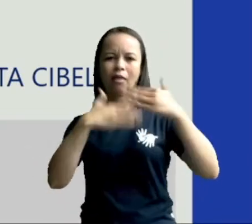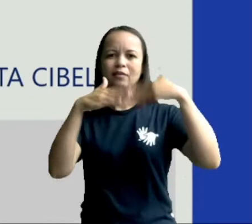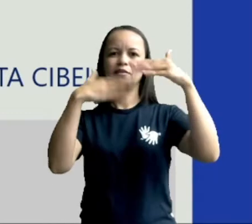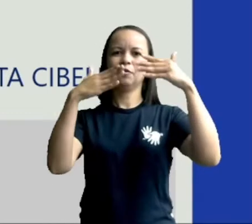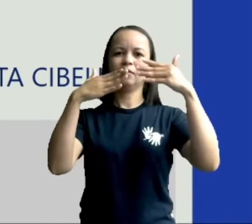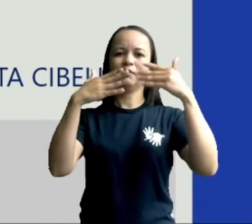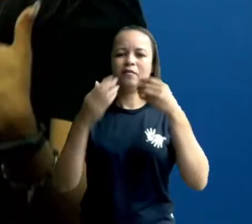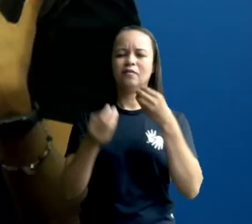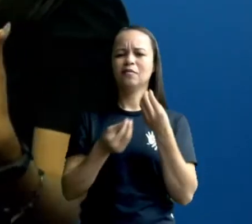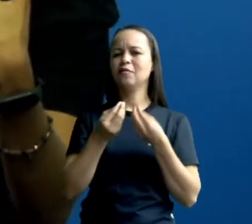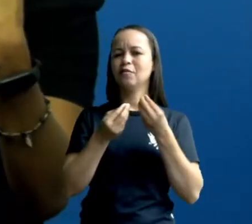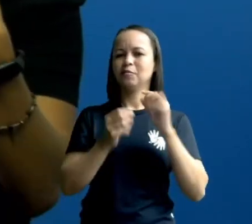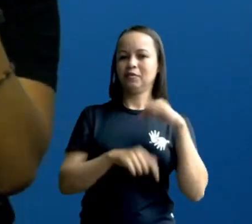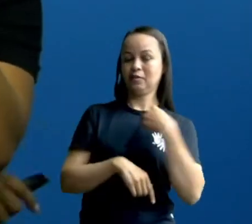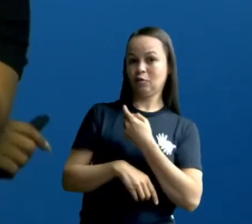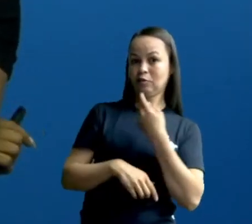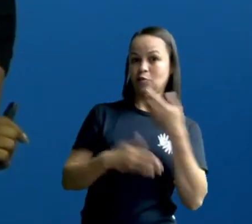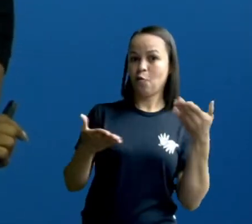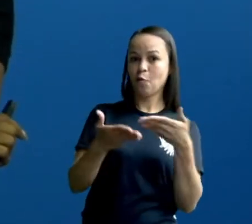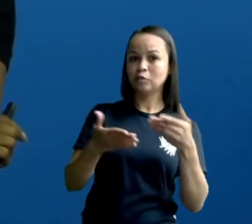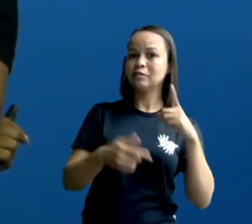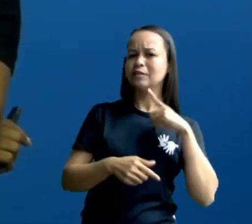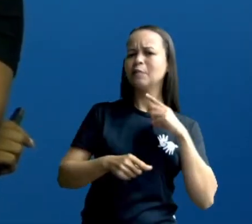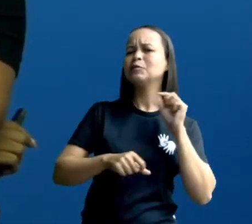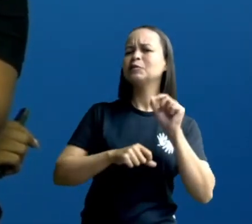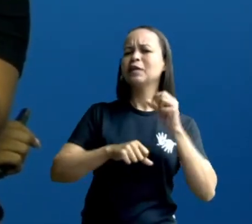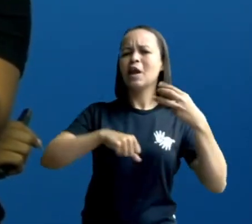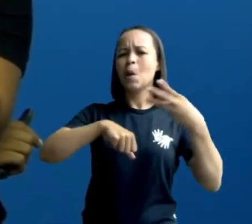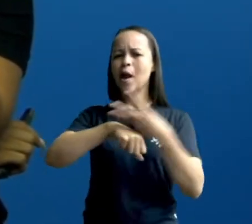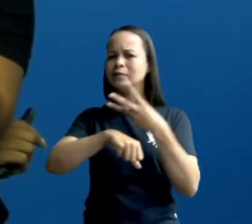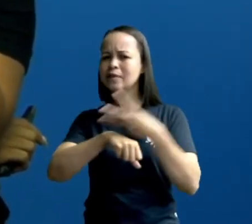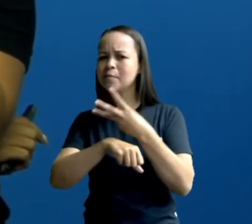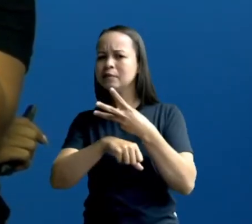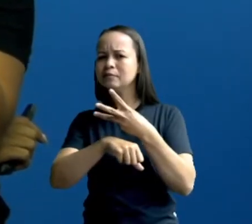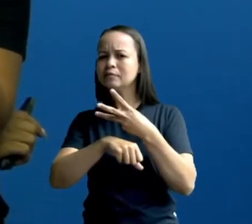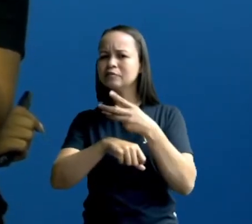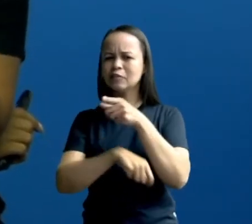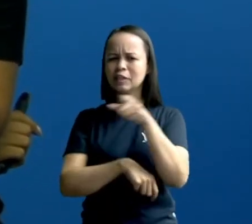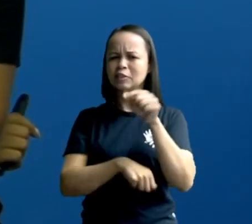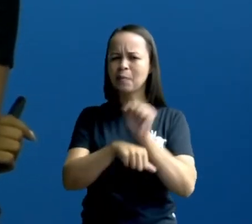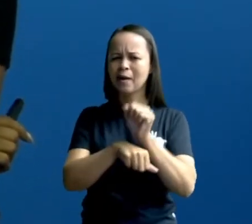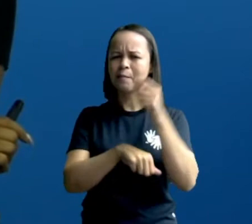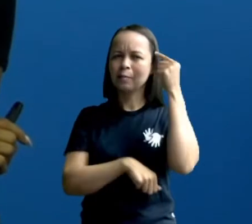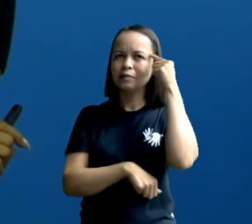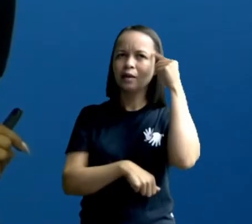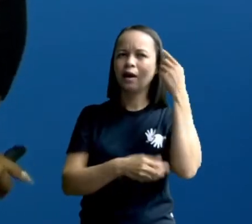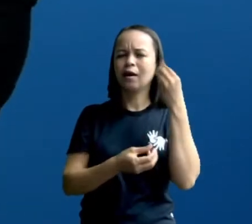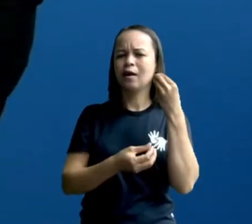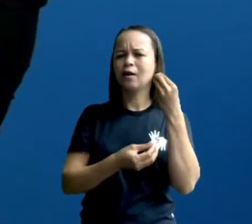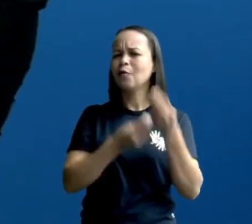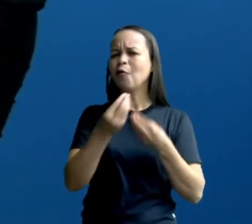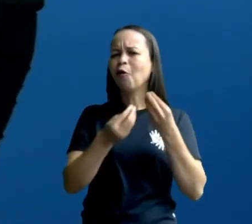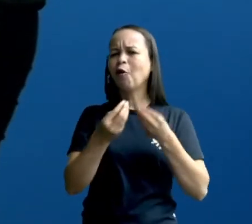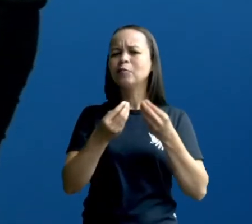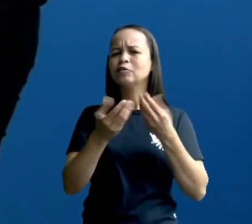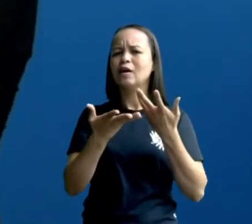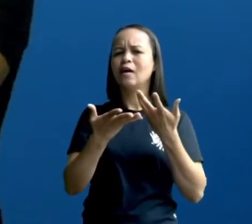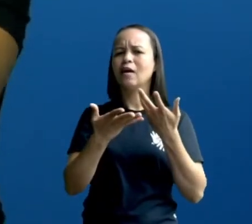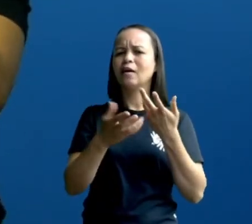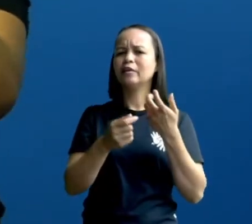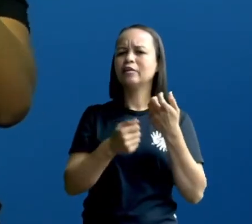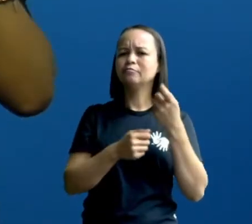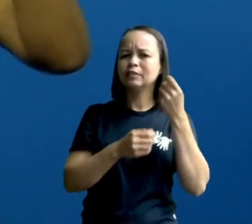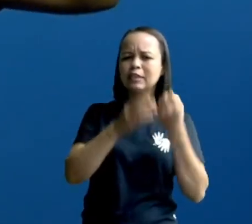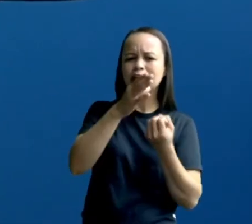é que a gente hoje chega no WhatsApp? Vocês já pararam para pensar? Meu Deus, como foi que inventaram o telefone,